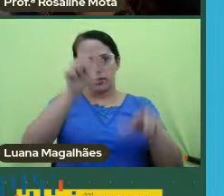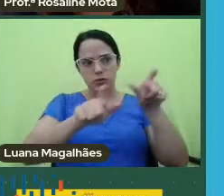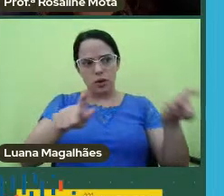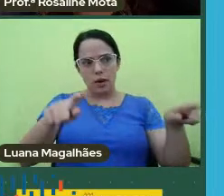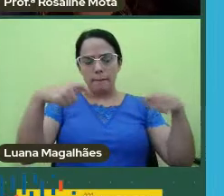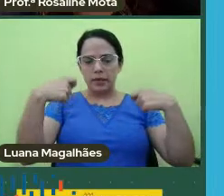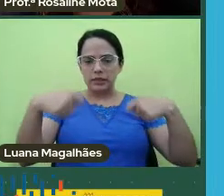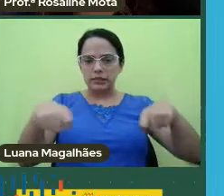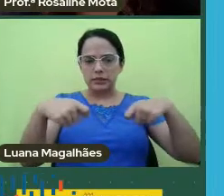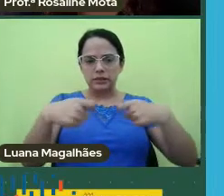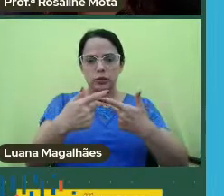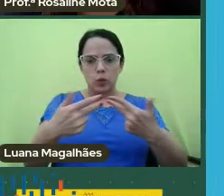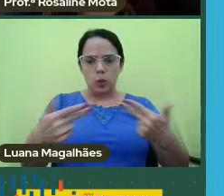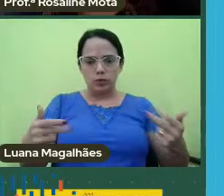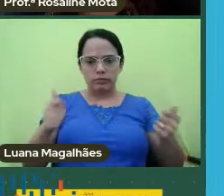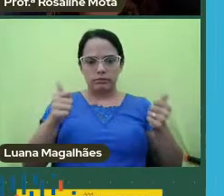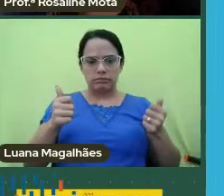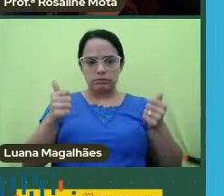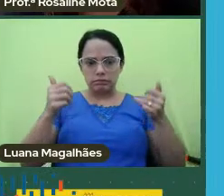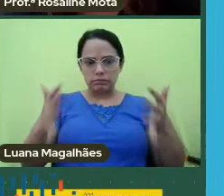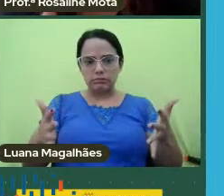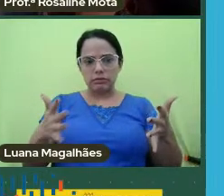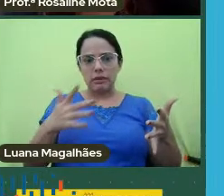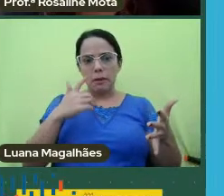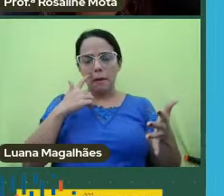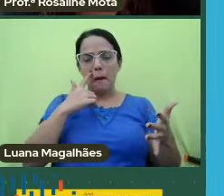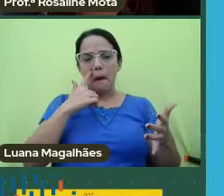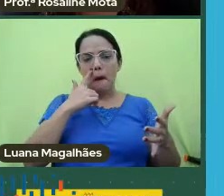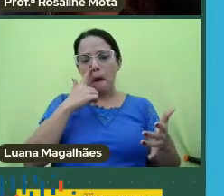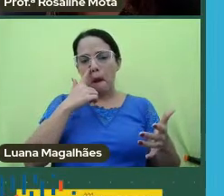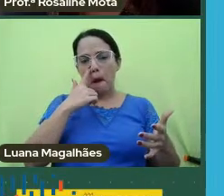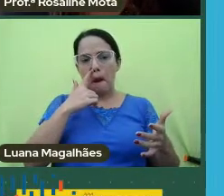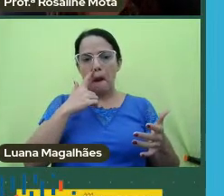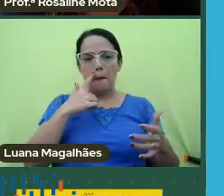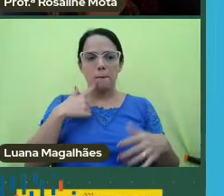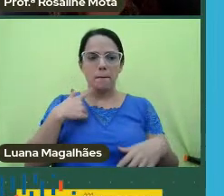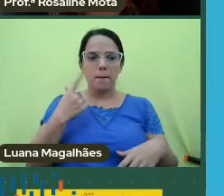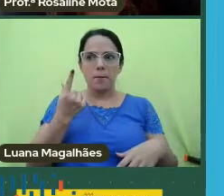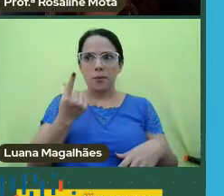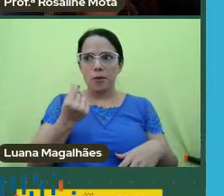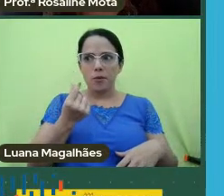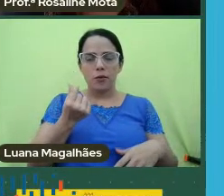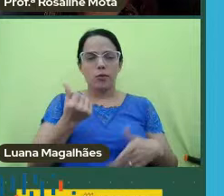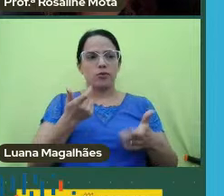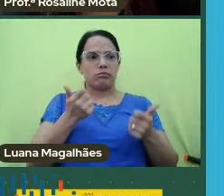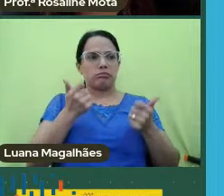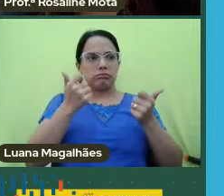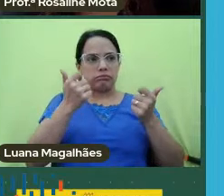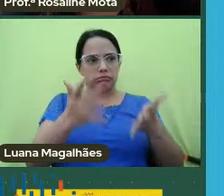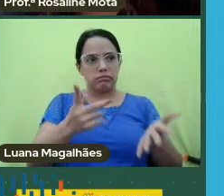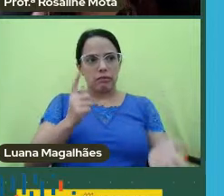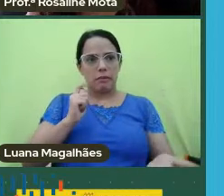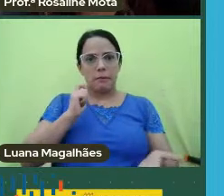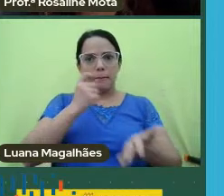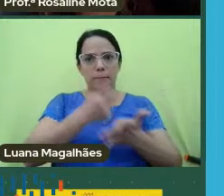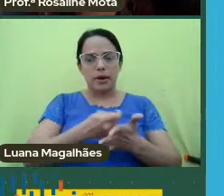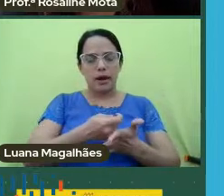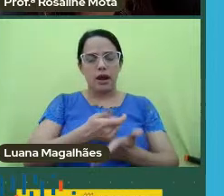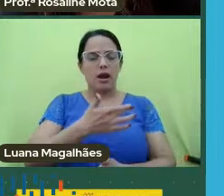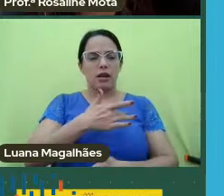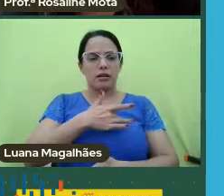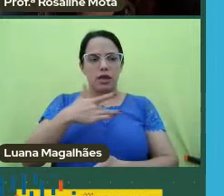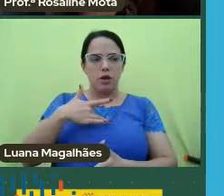acaba despendendo seus parcos recursos para custear, né, uma saúde